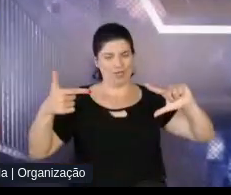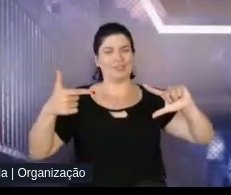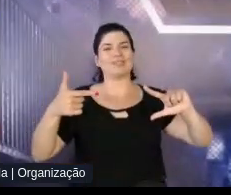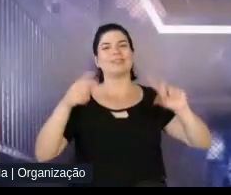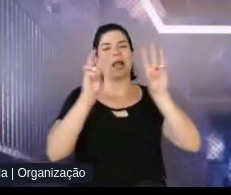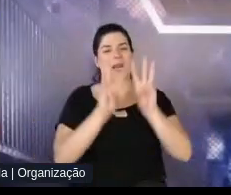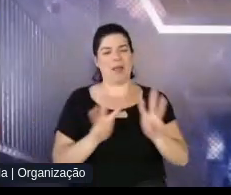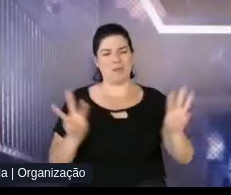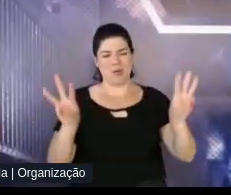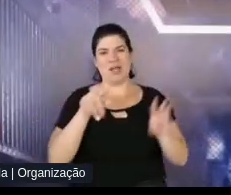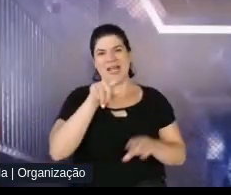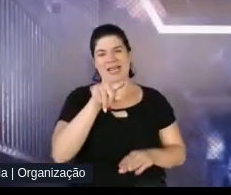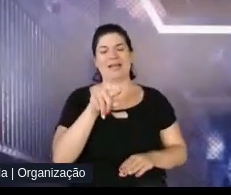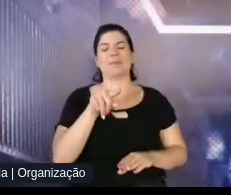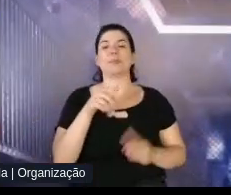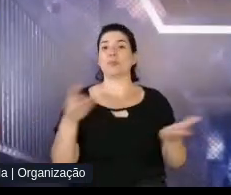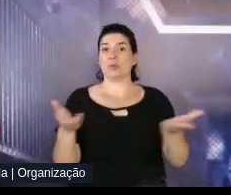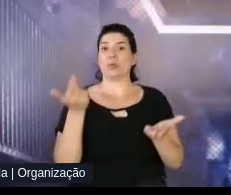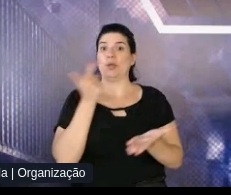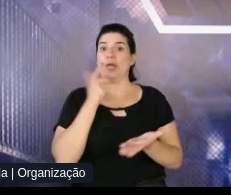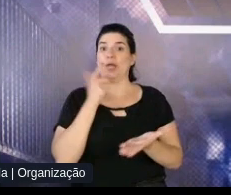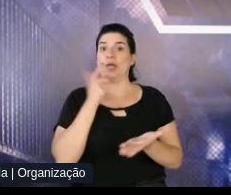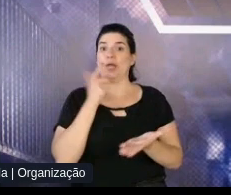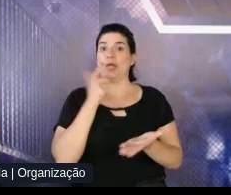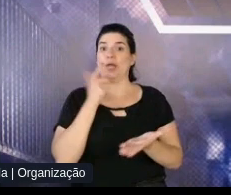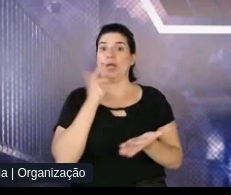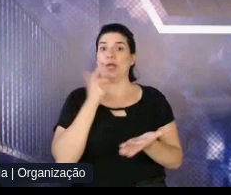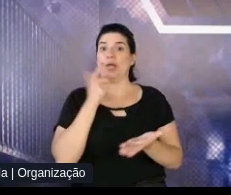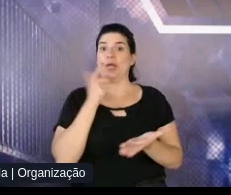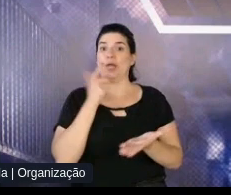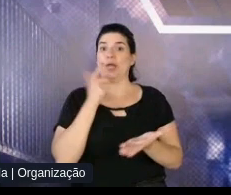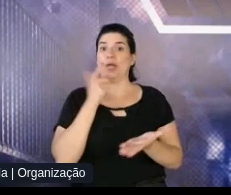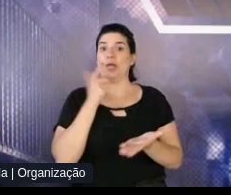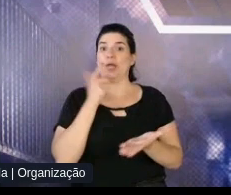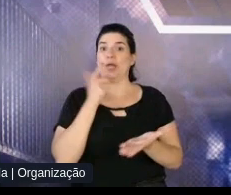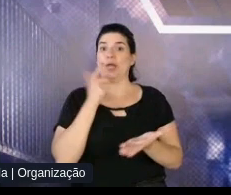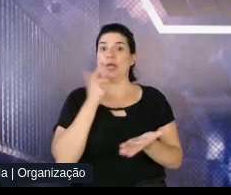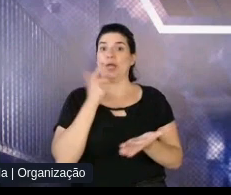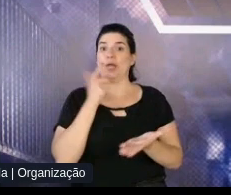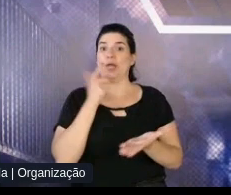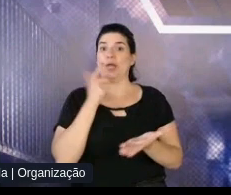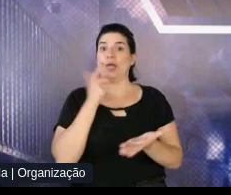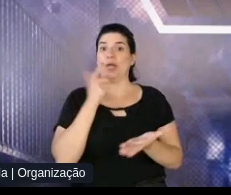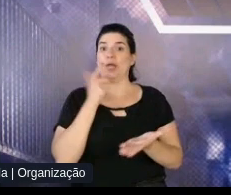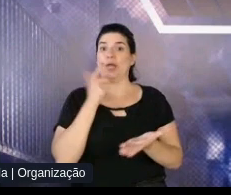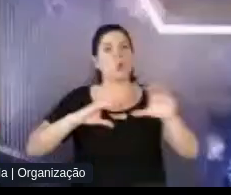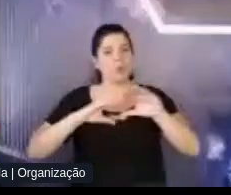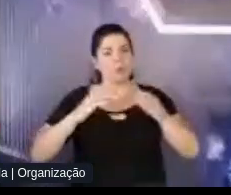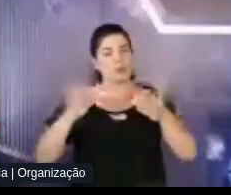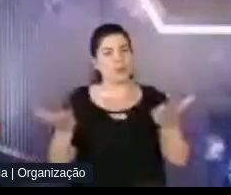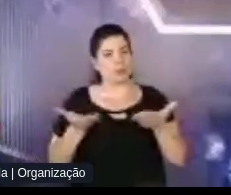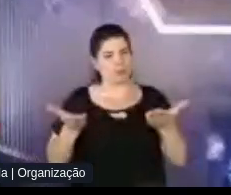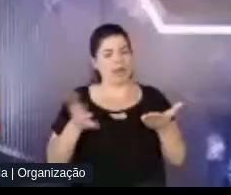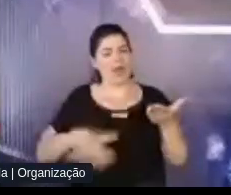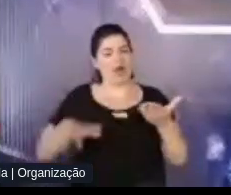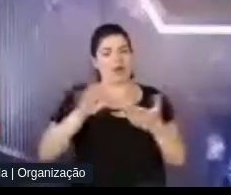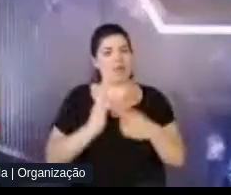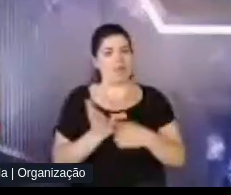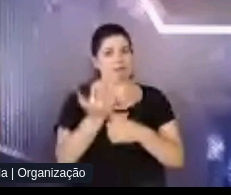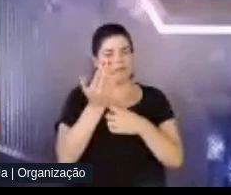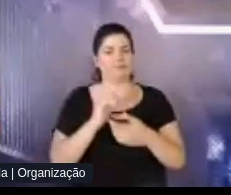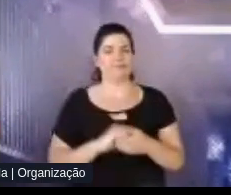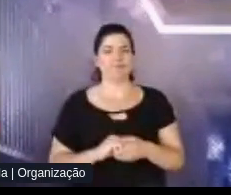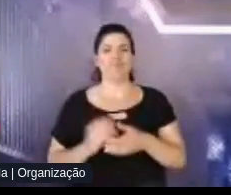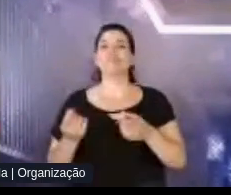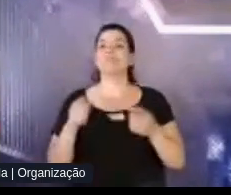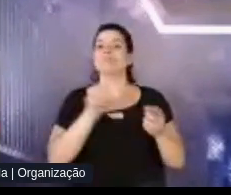WWW, o que a gente consegue hoje se conectar na internet e ter, né, a comunicação que hoje nós temos no universo da tecnologia.